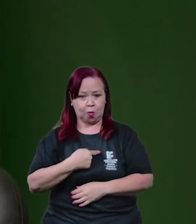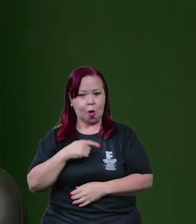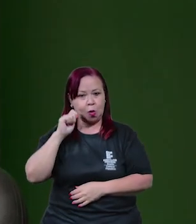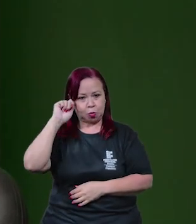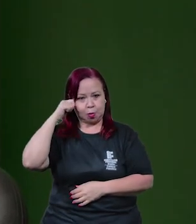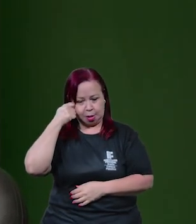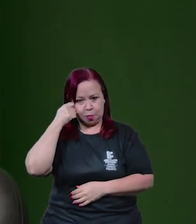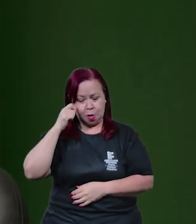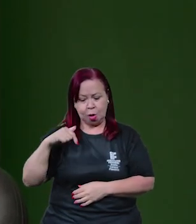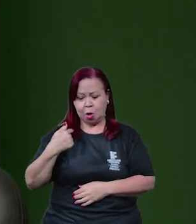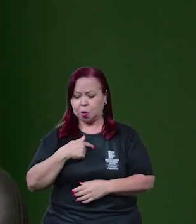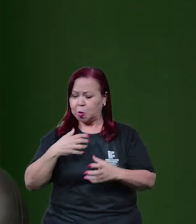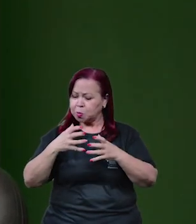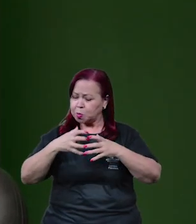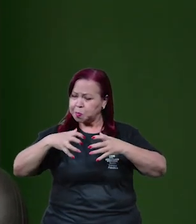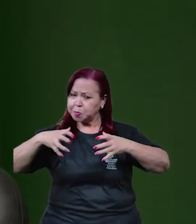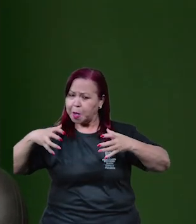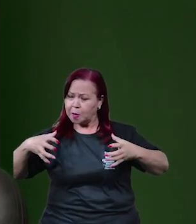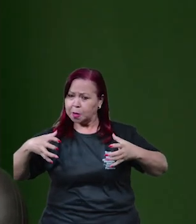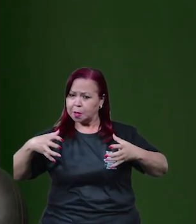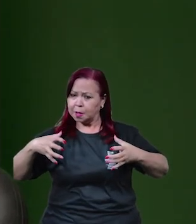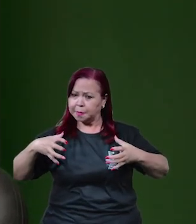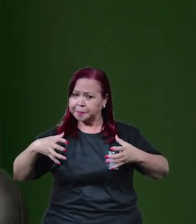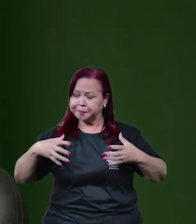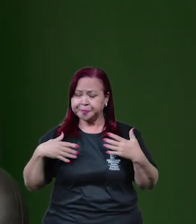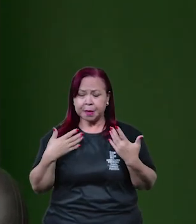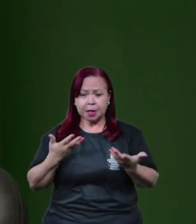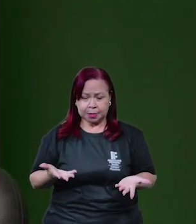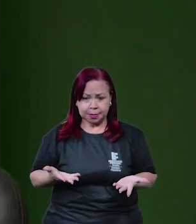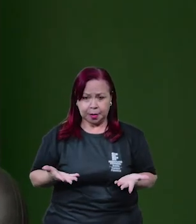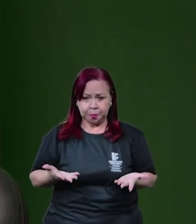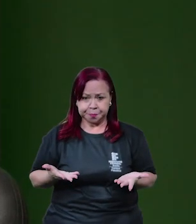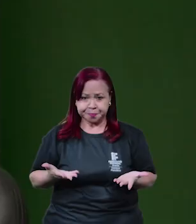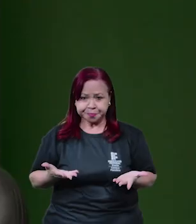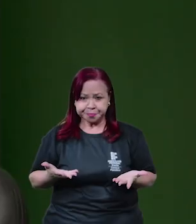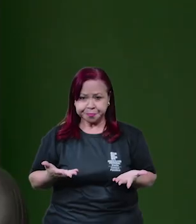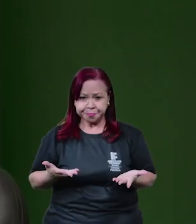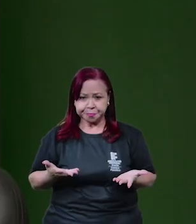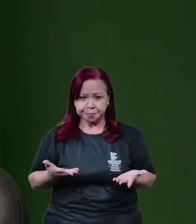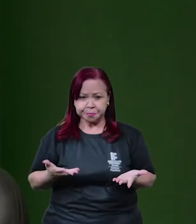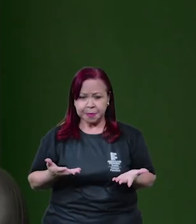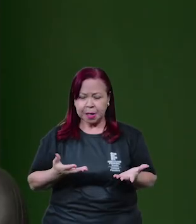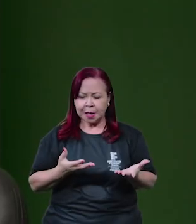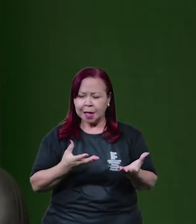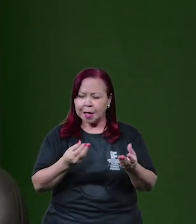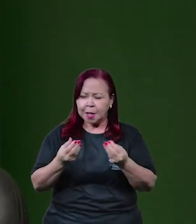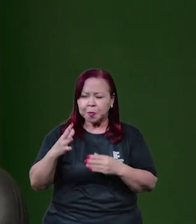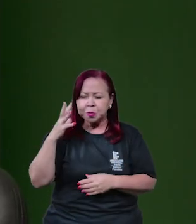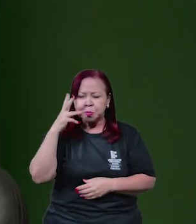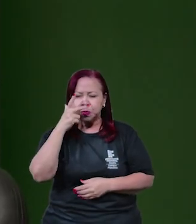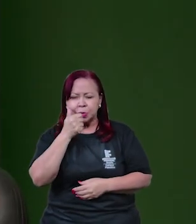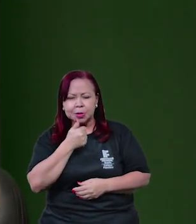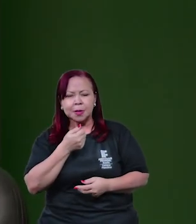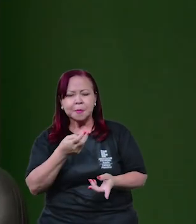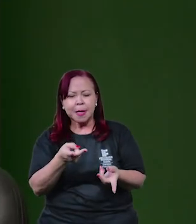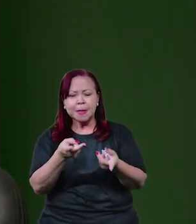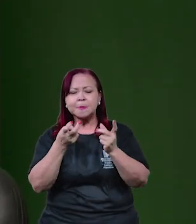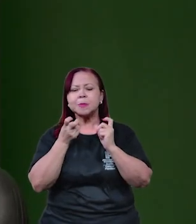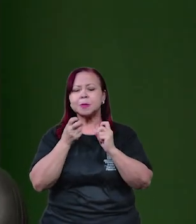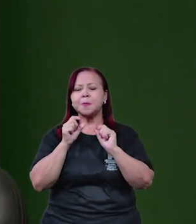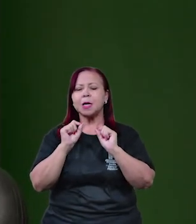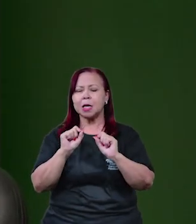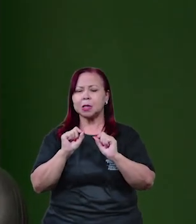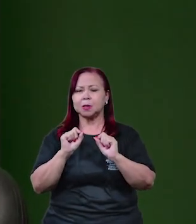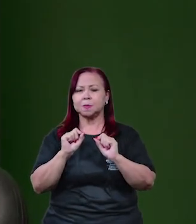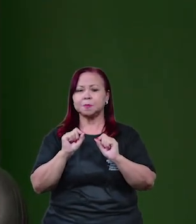né? Sim. Aqui no Brasil somos maioria. Então é muito bonito também ver